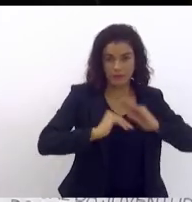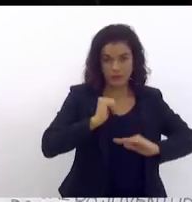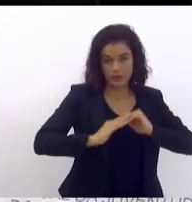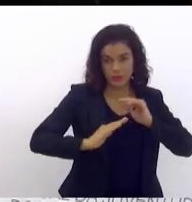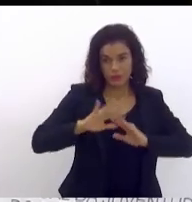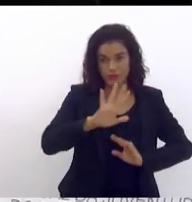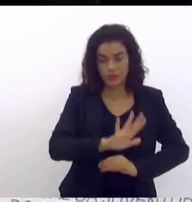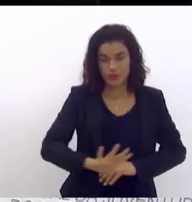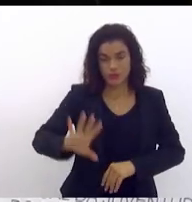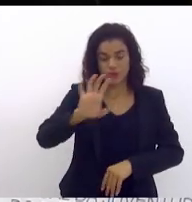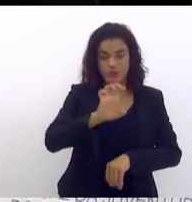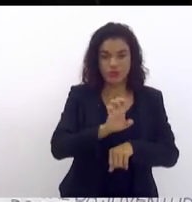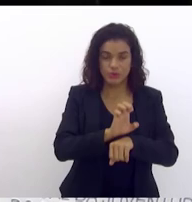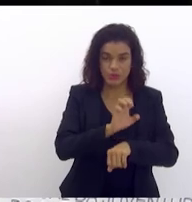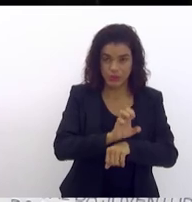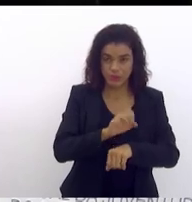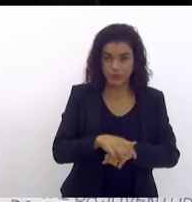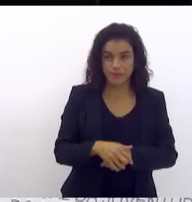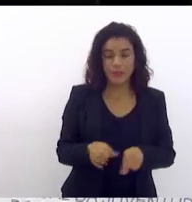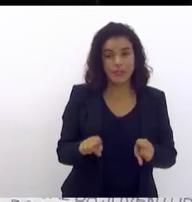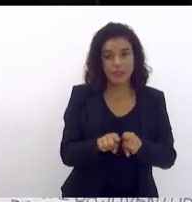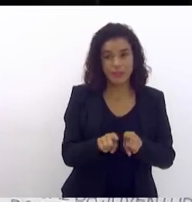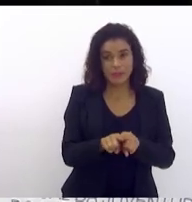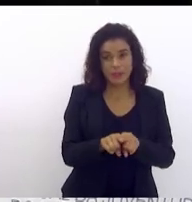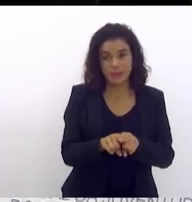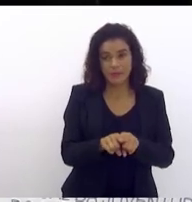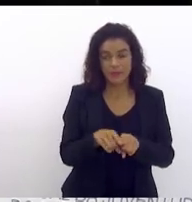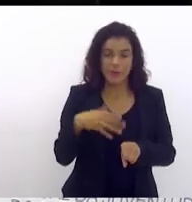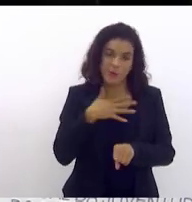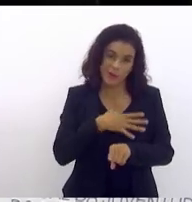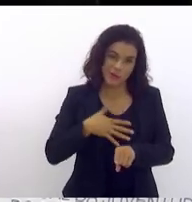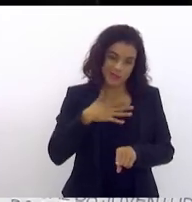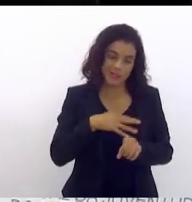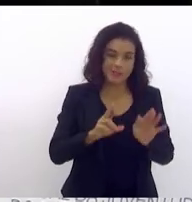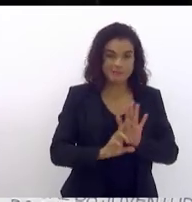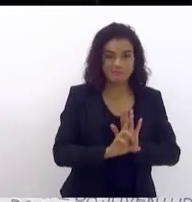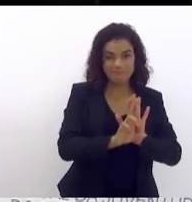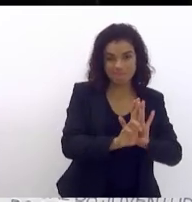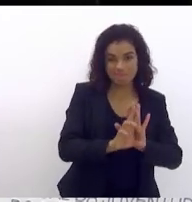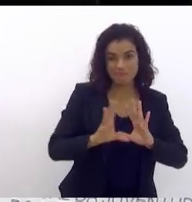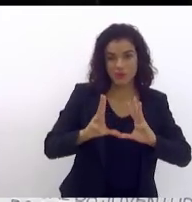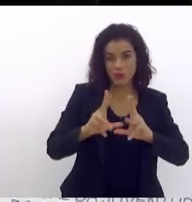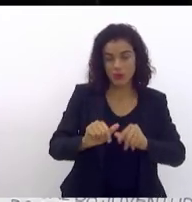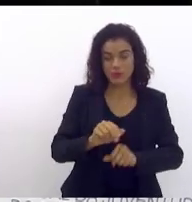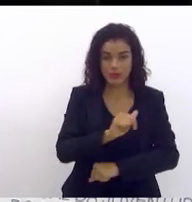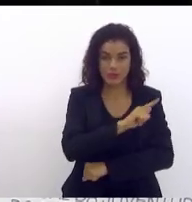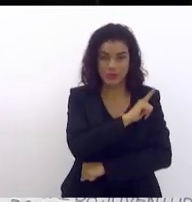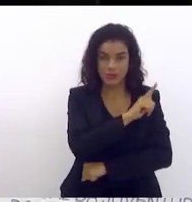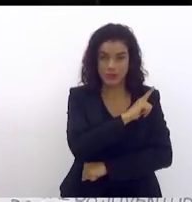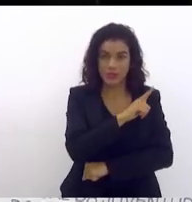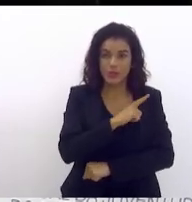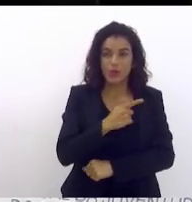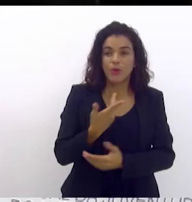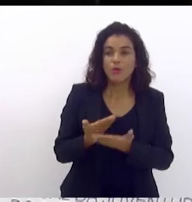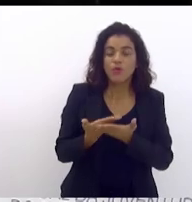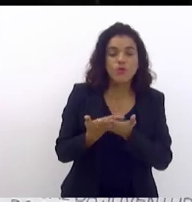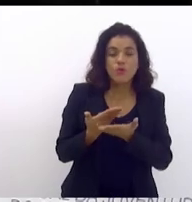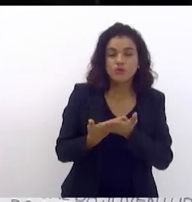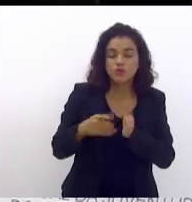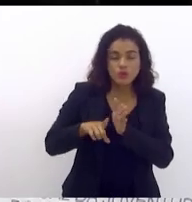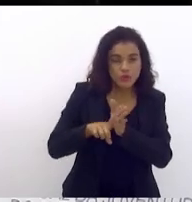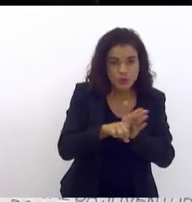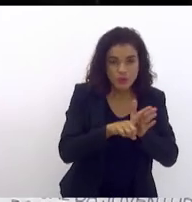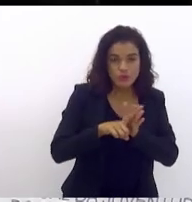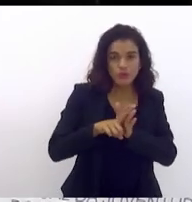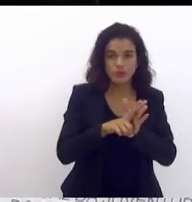estado e que por fim ela eu gostaria né em nome de todos os gestores que seja proposto um estudo técnico final e